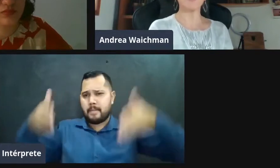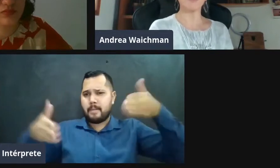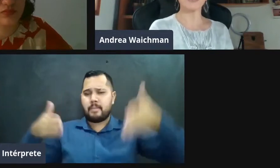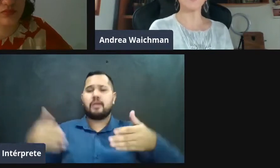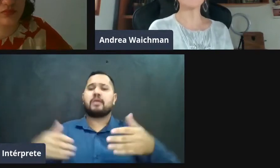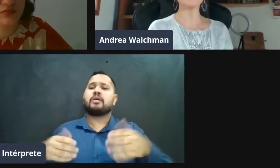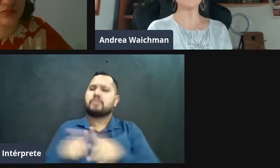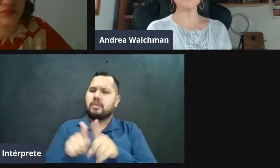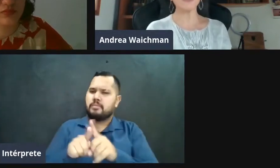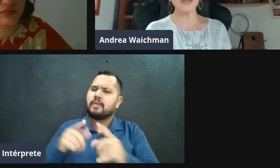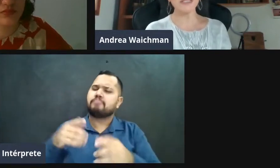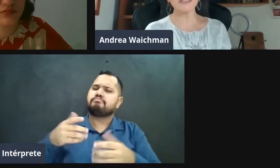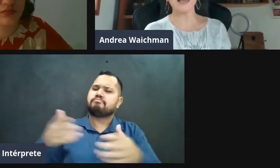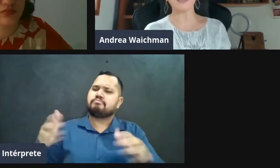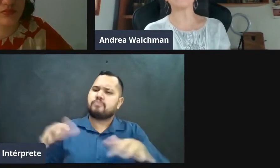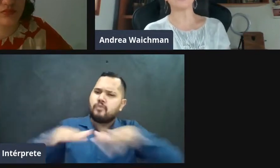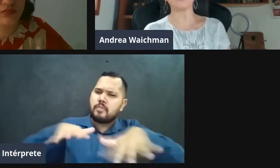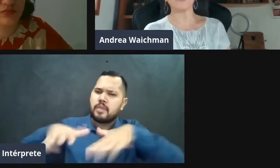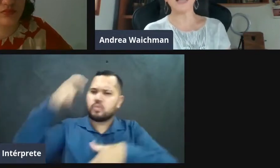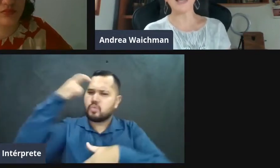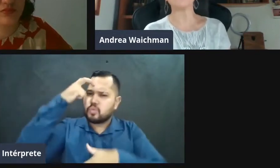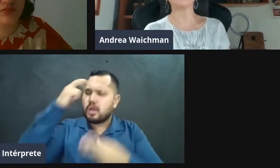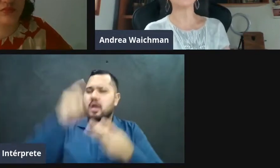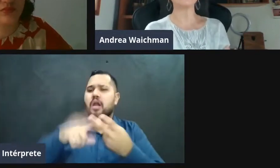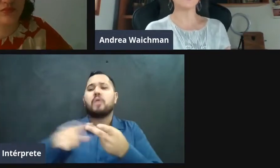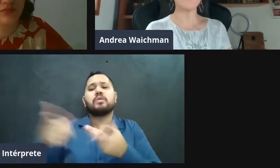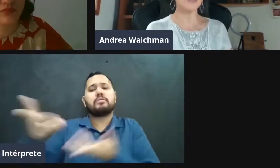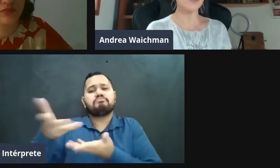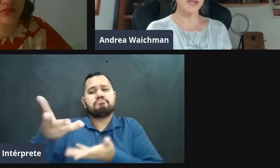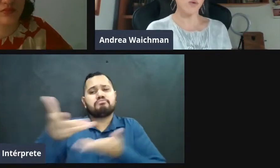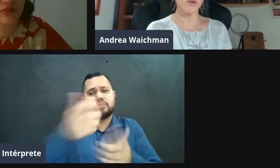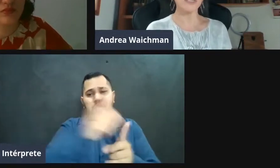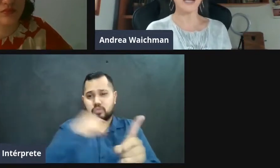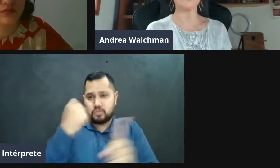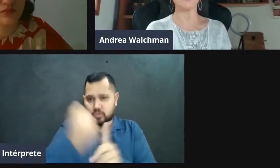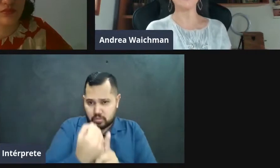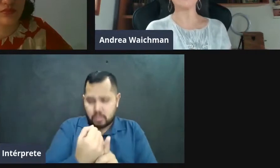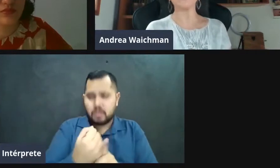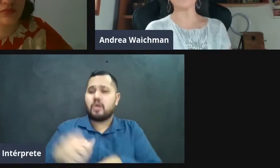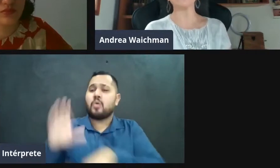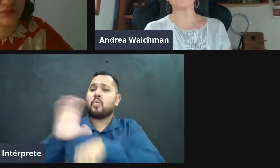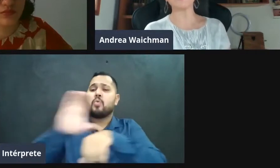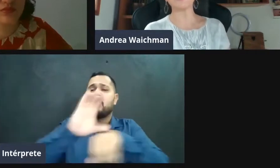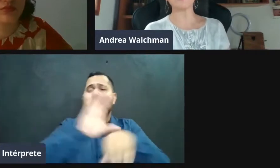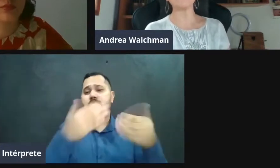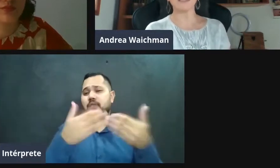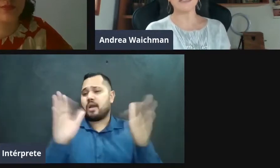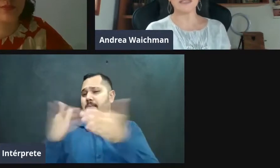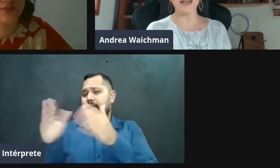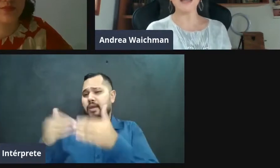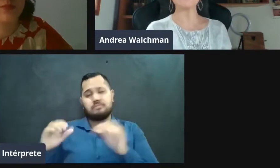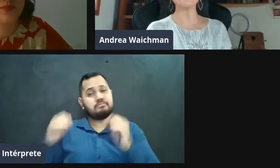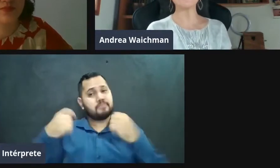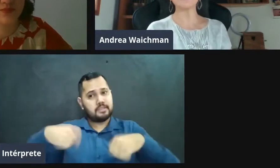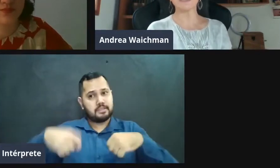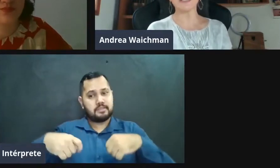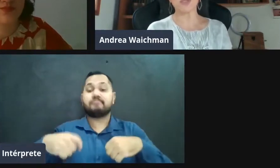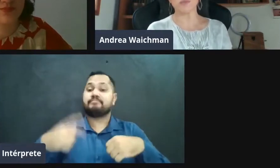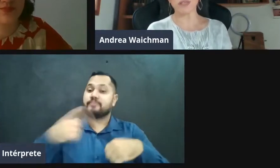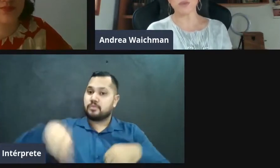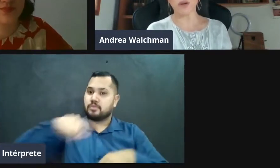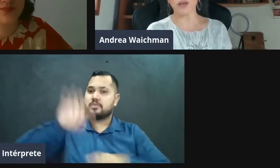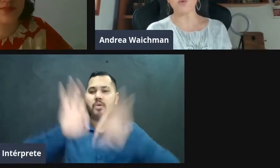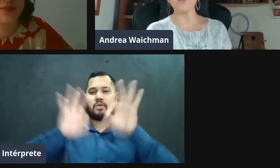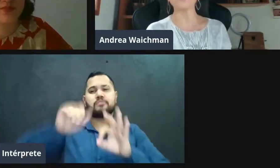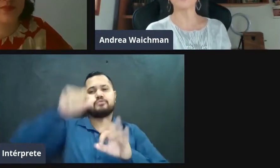gratuitas para a população, mas espaços de aprendizado, de atividade, de cursos abertos para a comunidade. Então, a gente precisa revitalizar, dinamizar